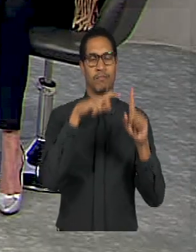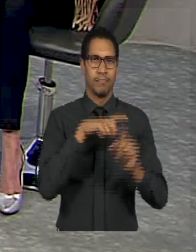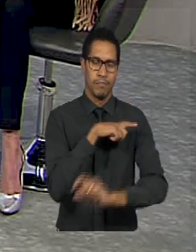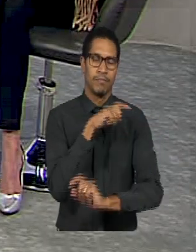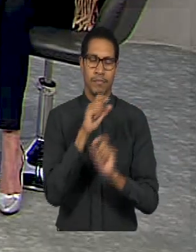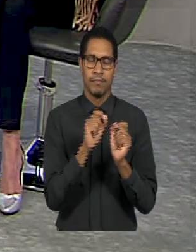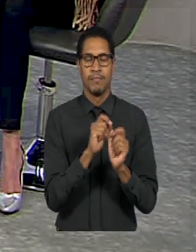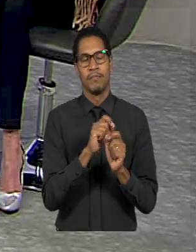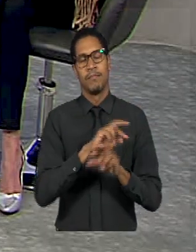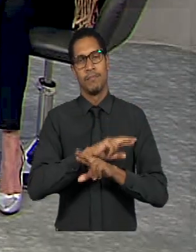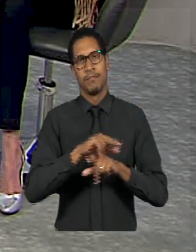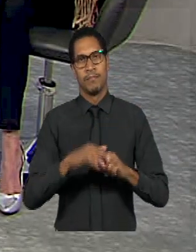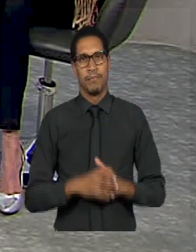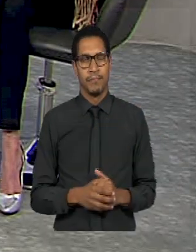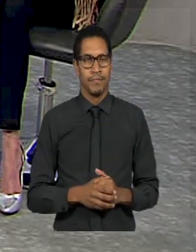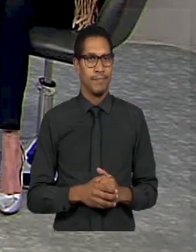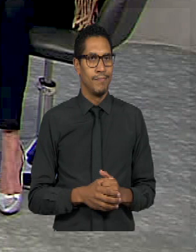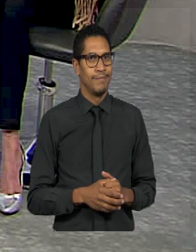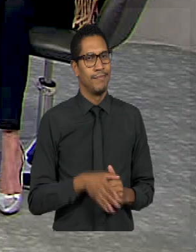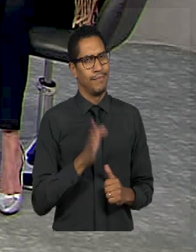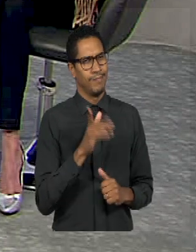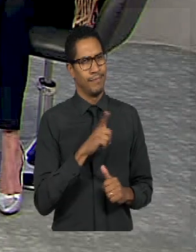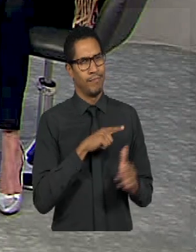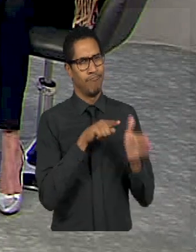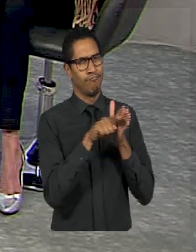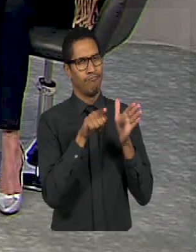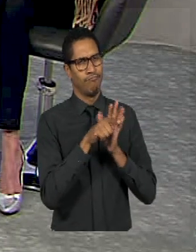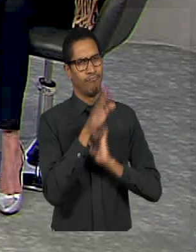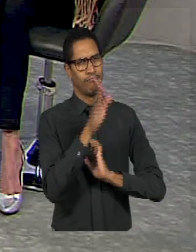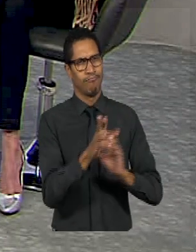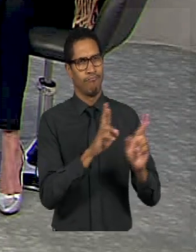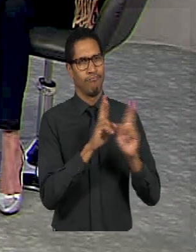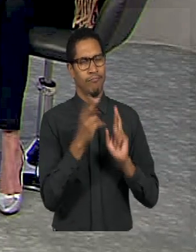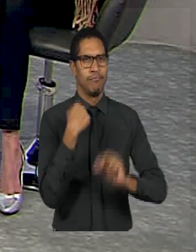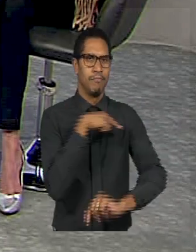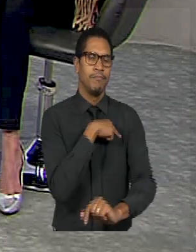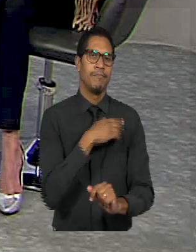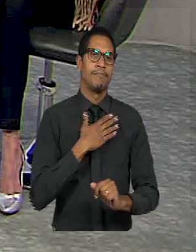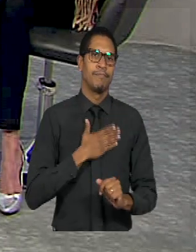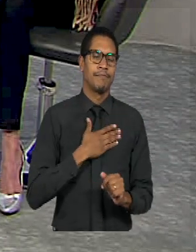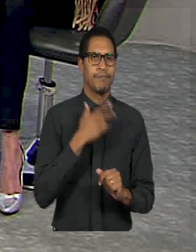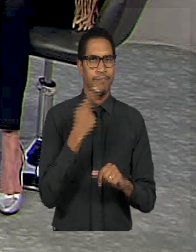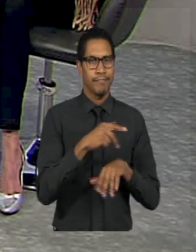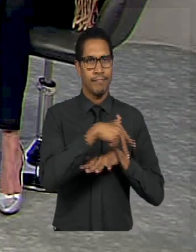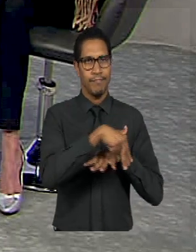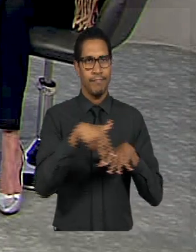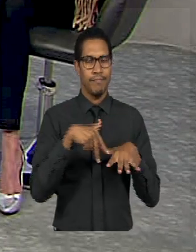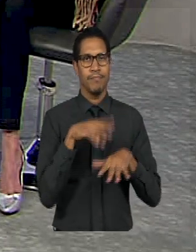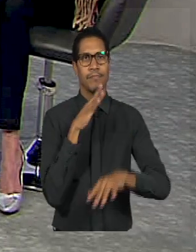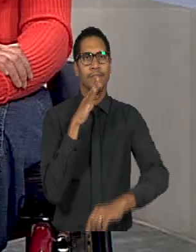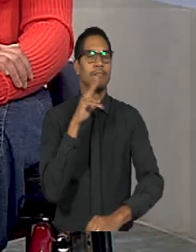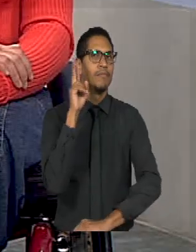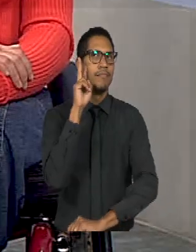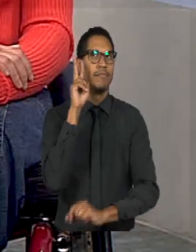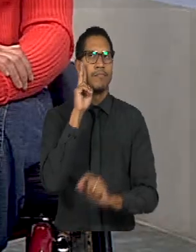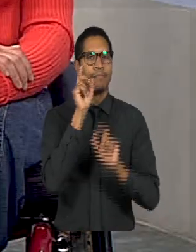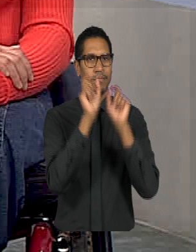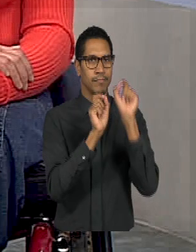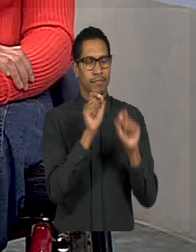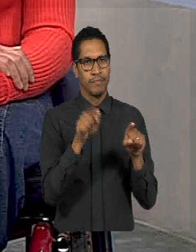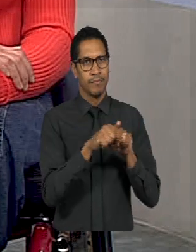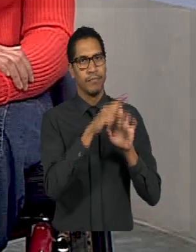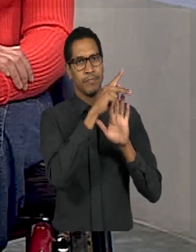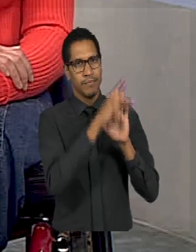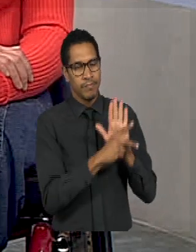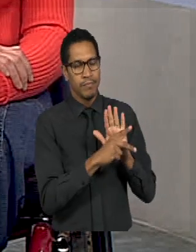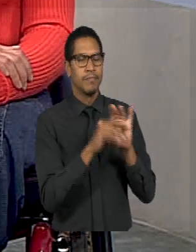deve ter respondido algumas vezes essa pergunta, mas nós sempre aqui gostamos no Diversidade de conhecer a história por trás de cada projeto, de